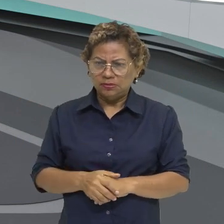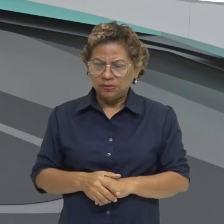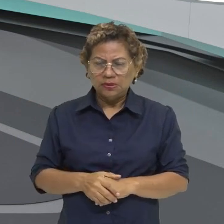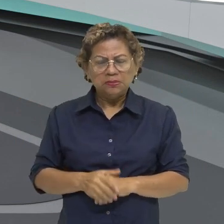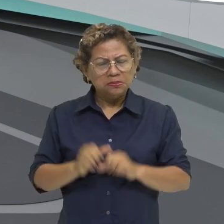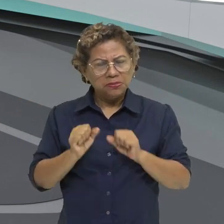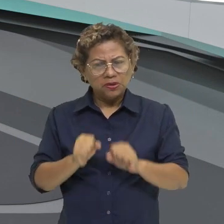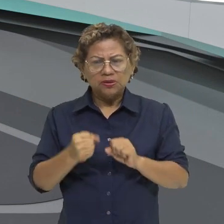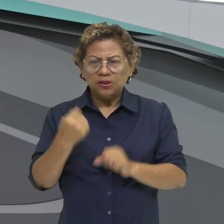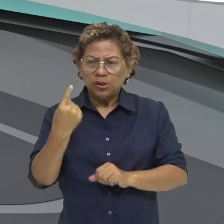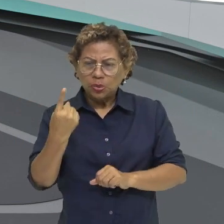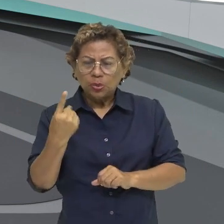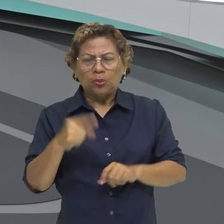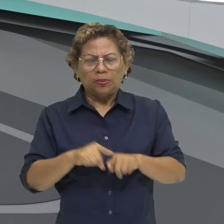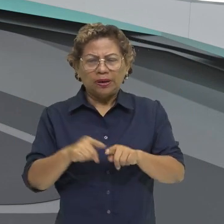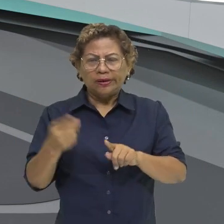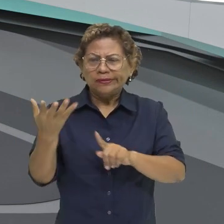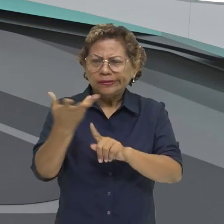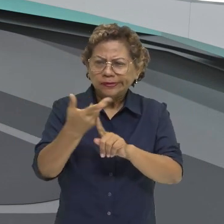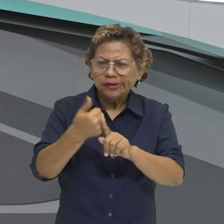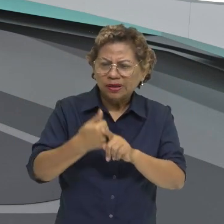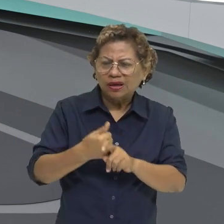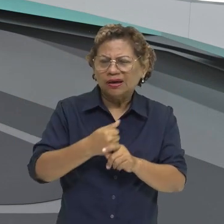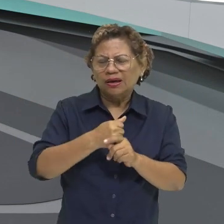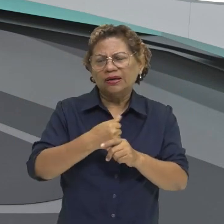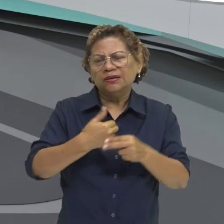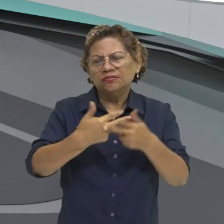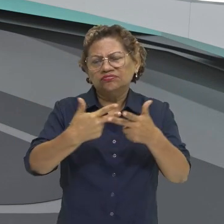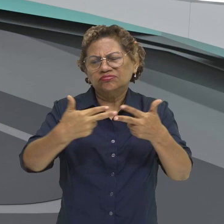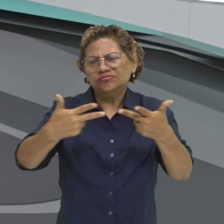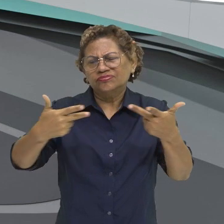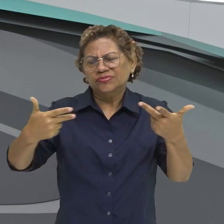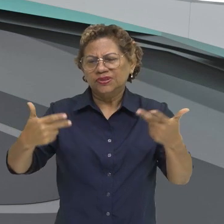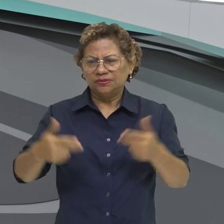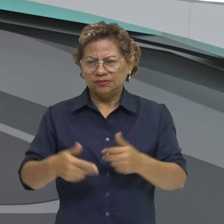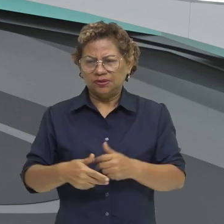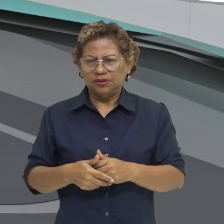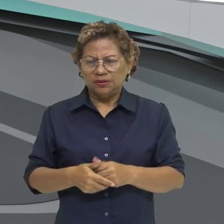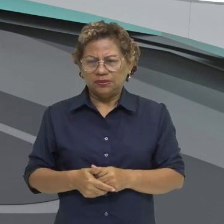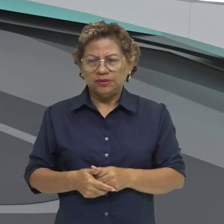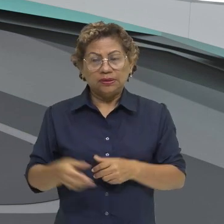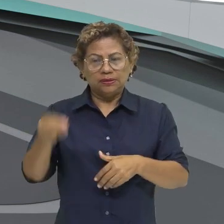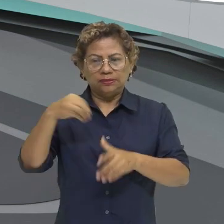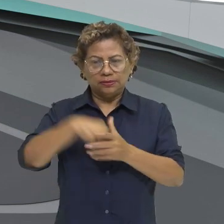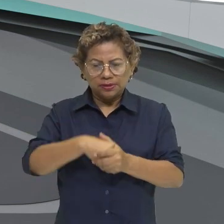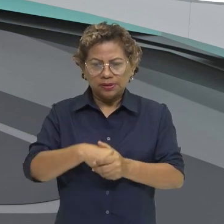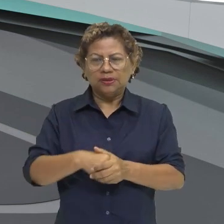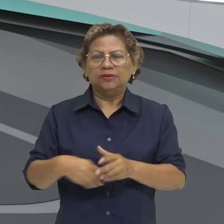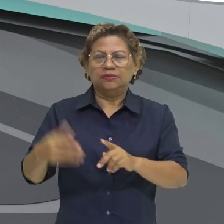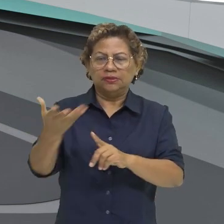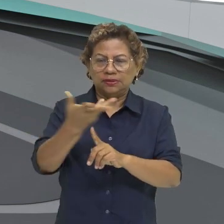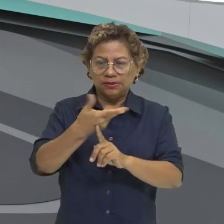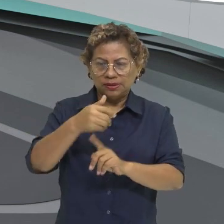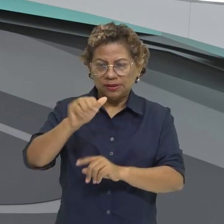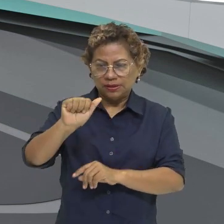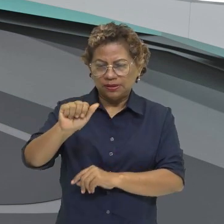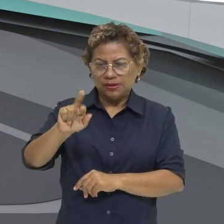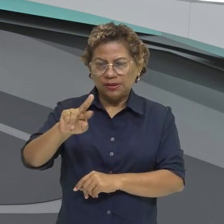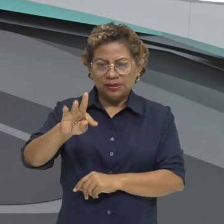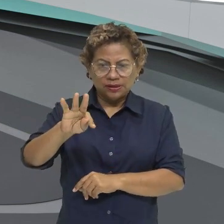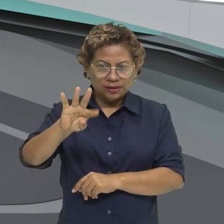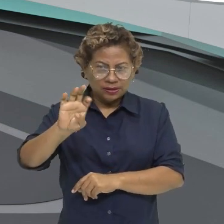arte. A arte é muito complexa, é o todo. E dentro da arte, nós temos